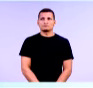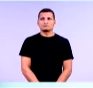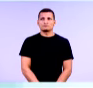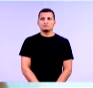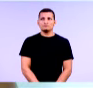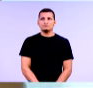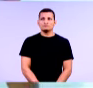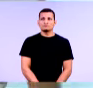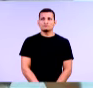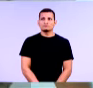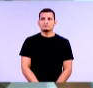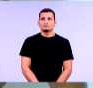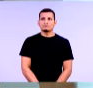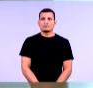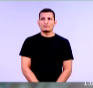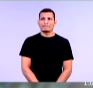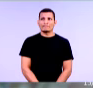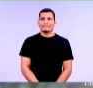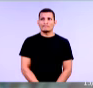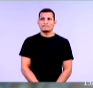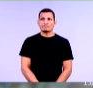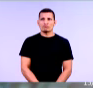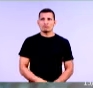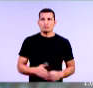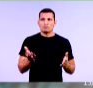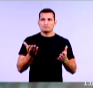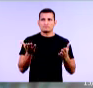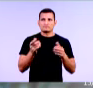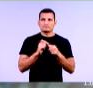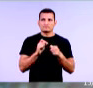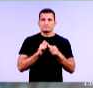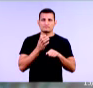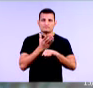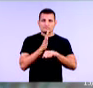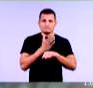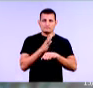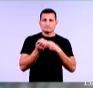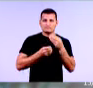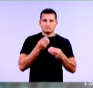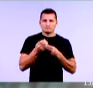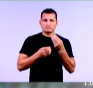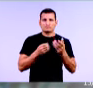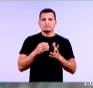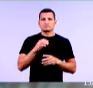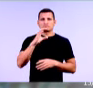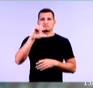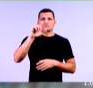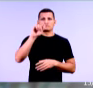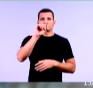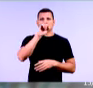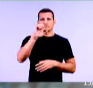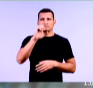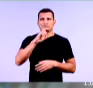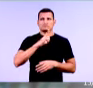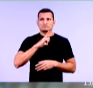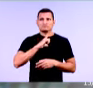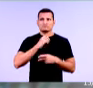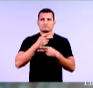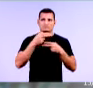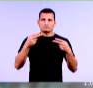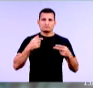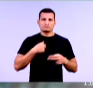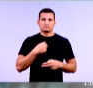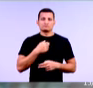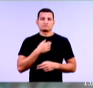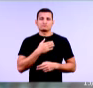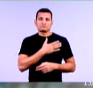Então, gente, vamos fazer um pequeno exercício aqui. Na definição de classes, eu tenho objetos, eu botei celulares, adoro celulares,